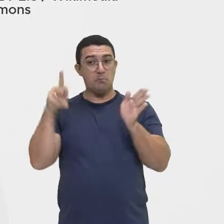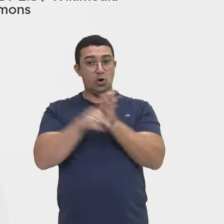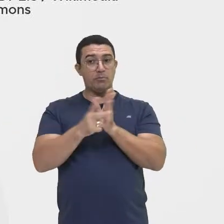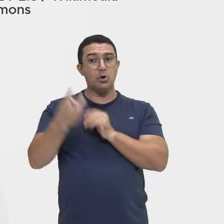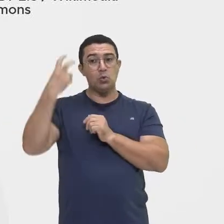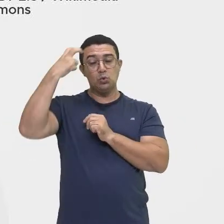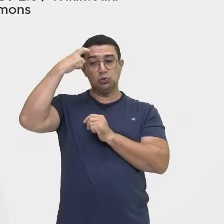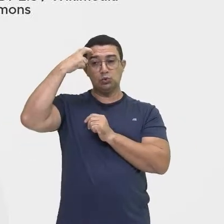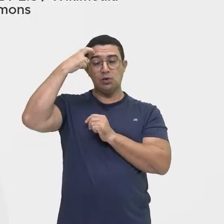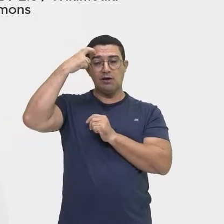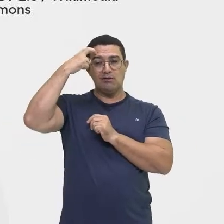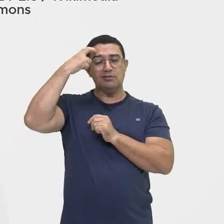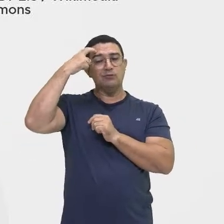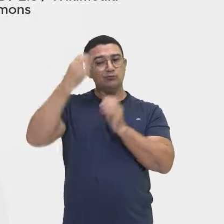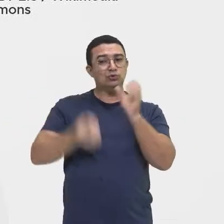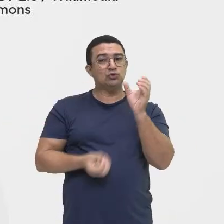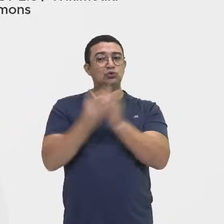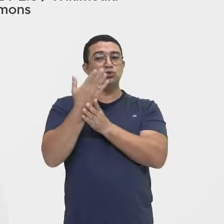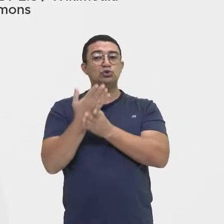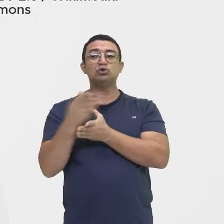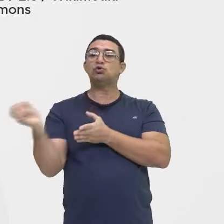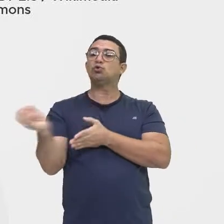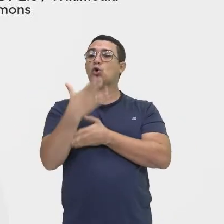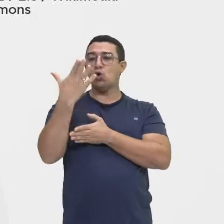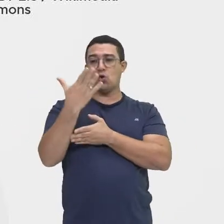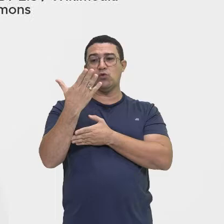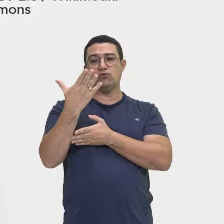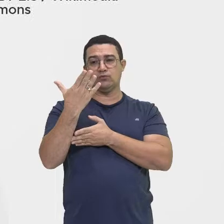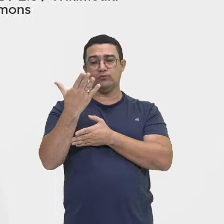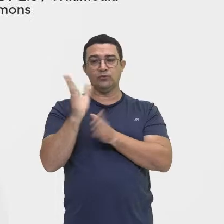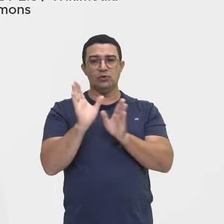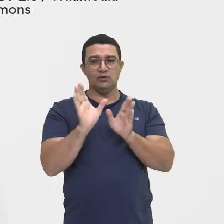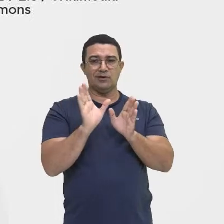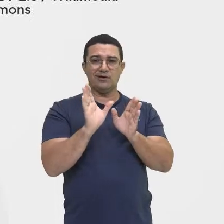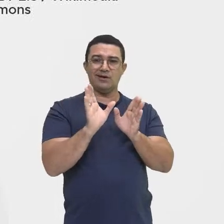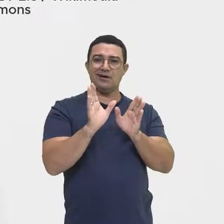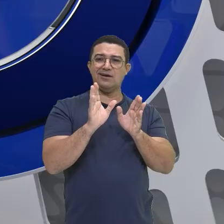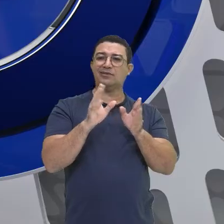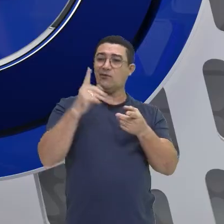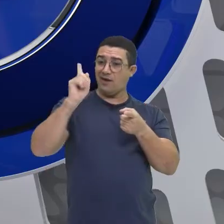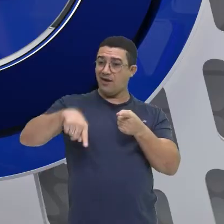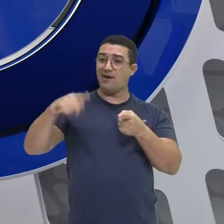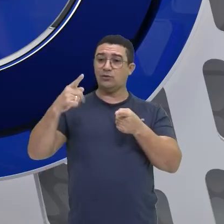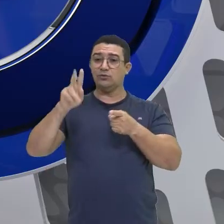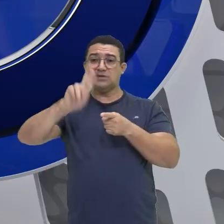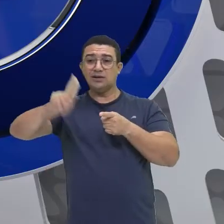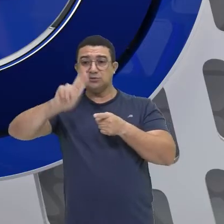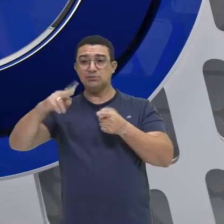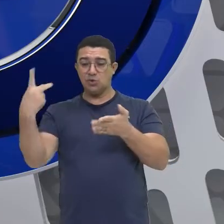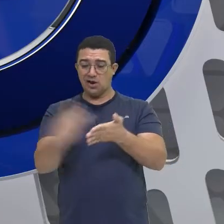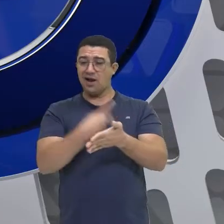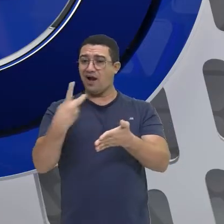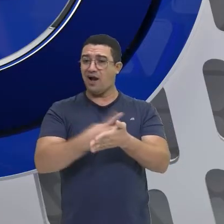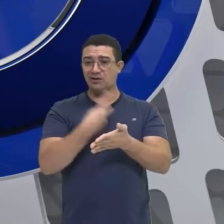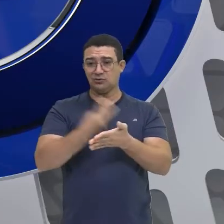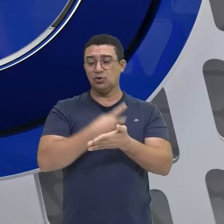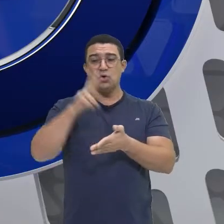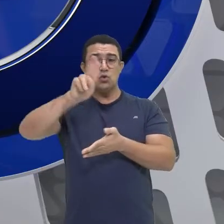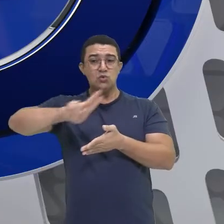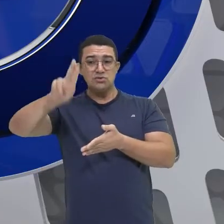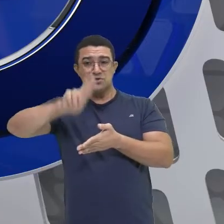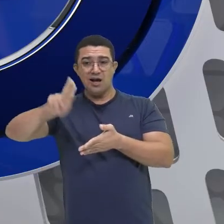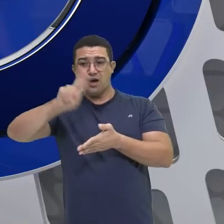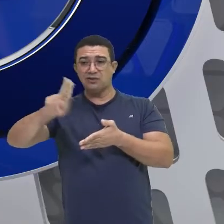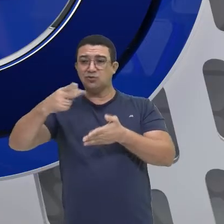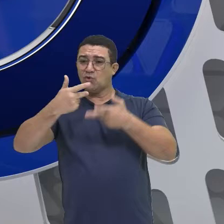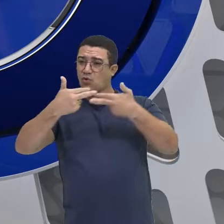produzem aqueles elementos. Então, é justamente isso, se apropriar indevidamente, né? Colocar uma pessoa utilizando um adereço só